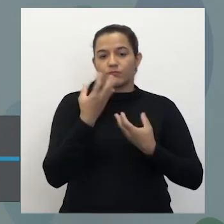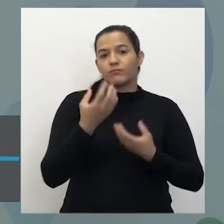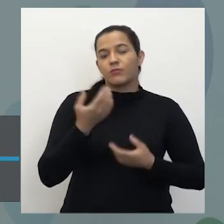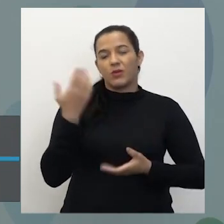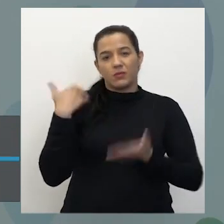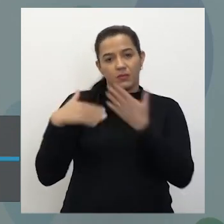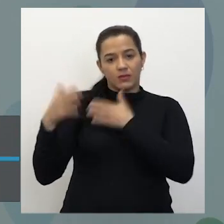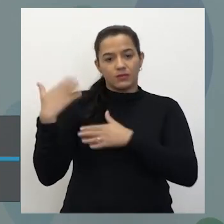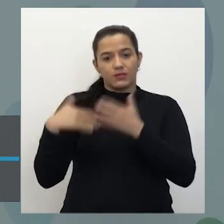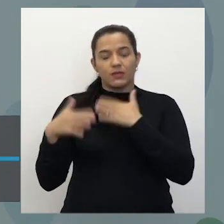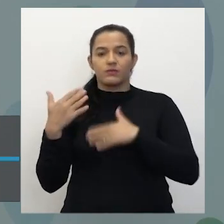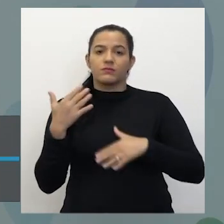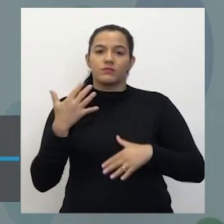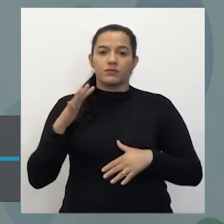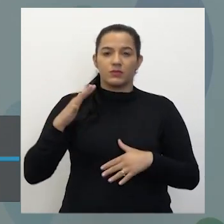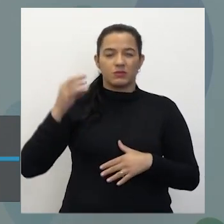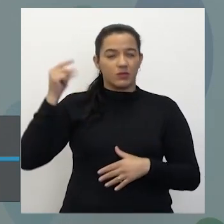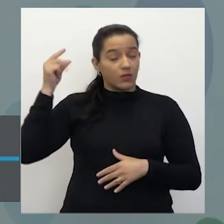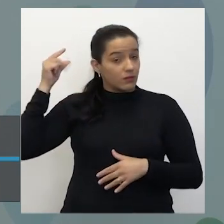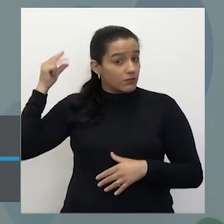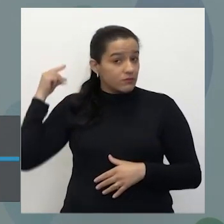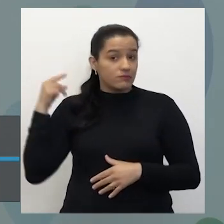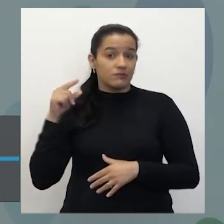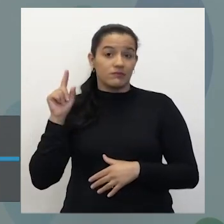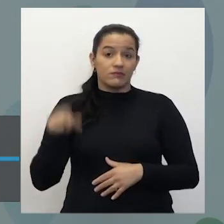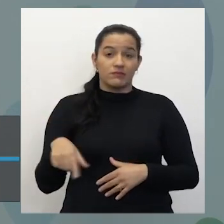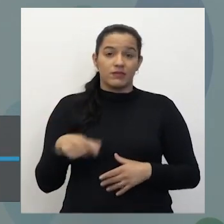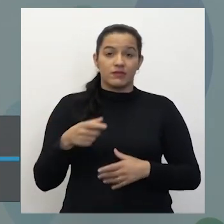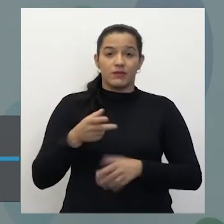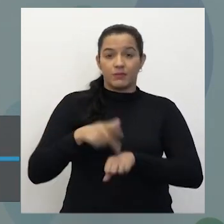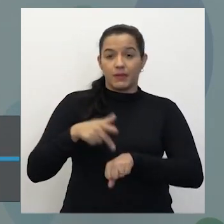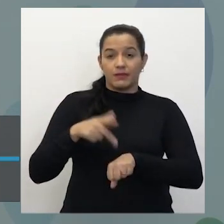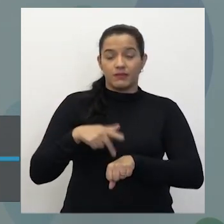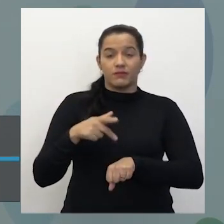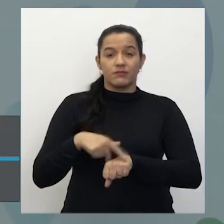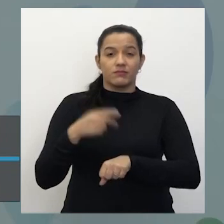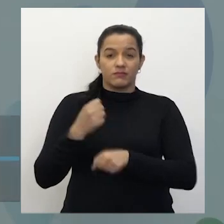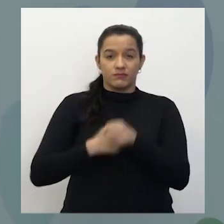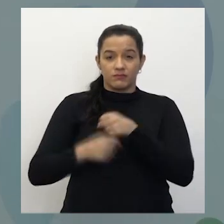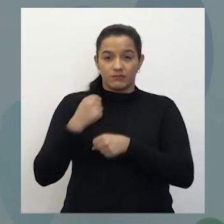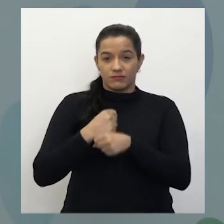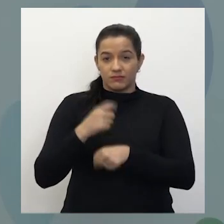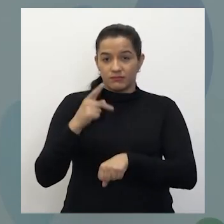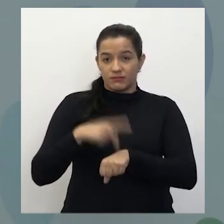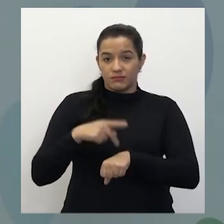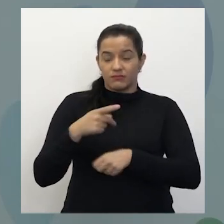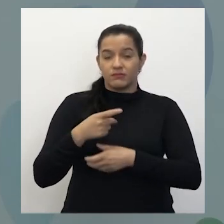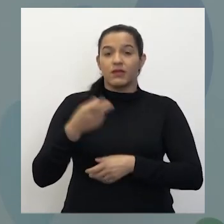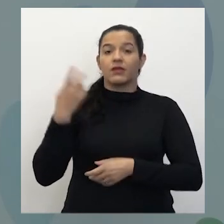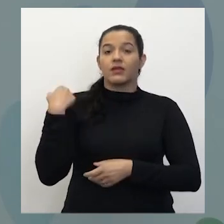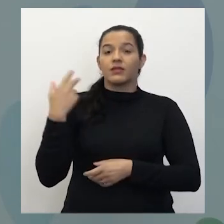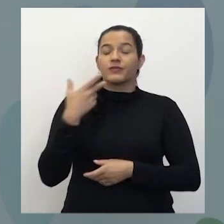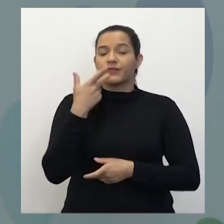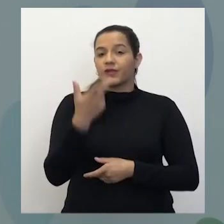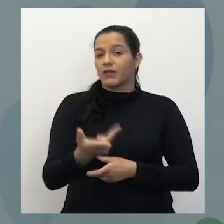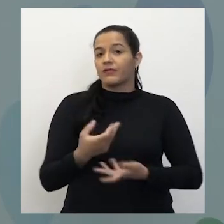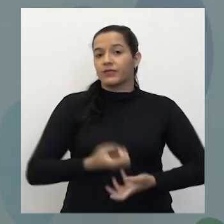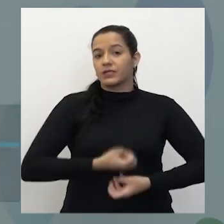antiguidade não, né? Do período medieval, eles estarem ligados à tradição oral e serem geralmente cantados,